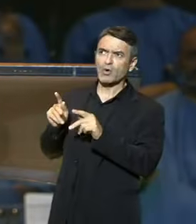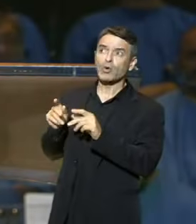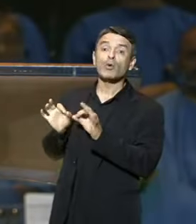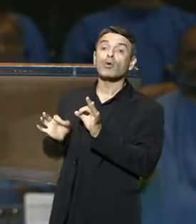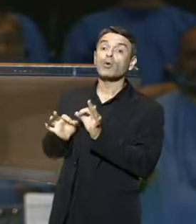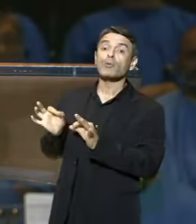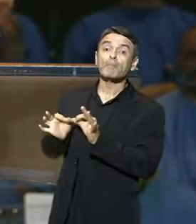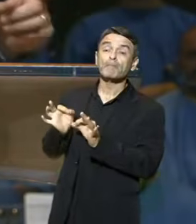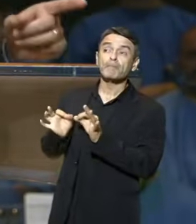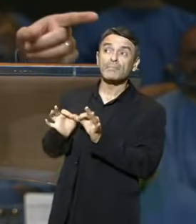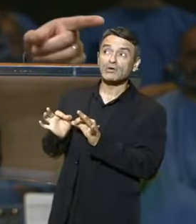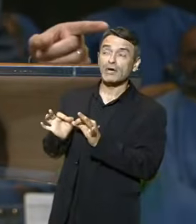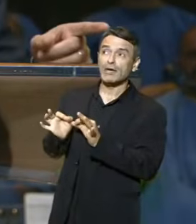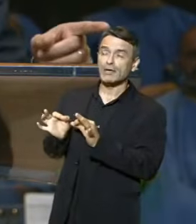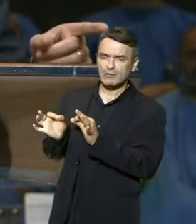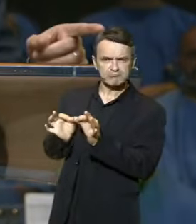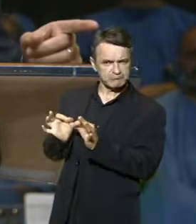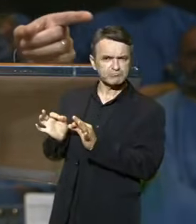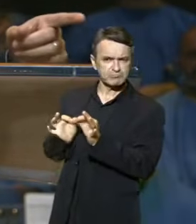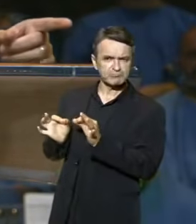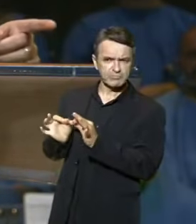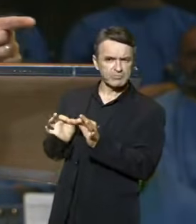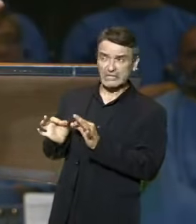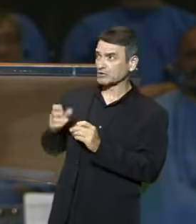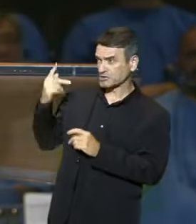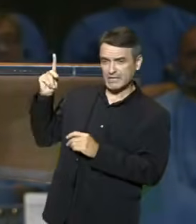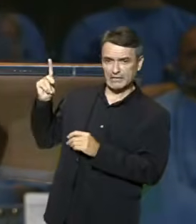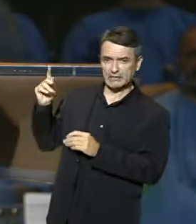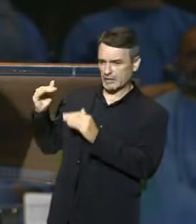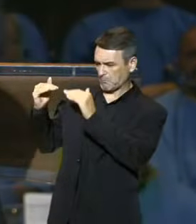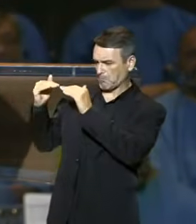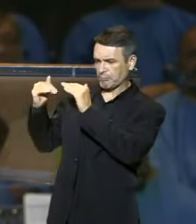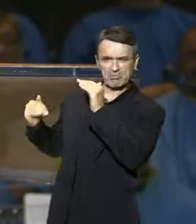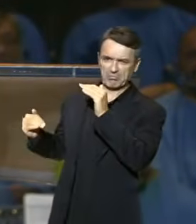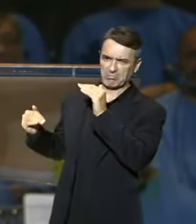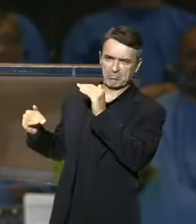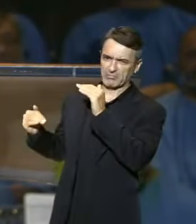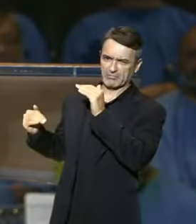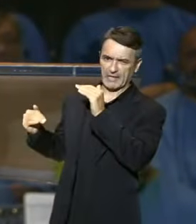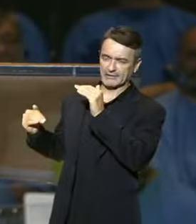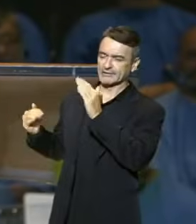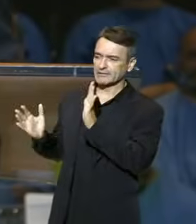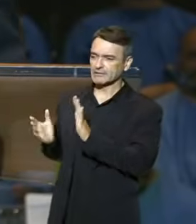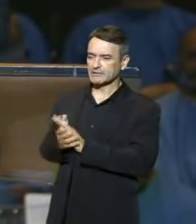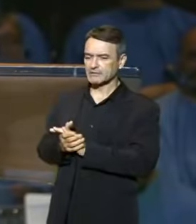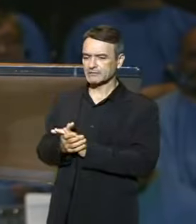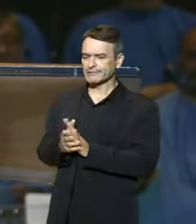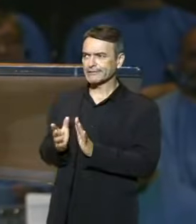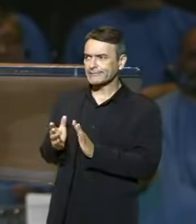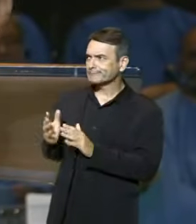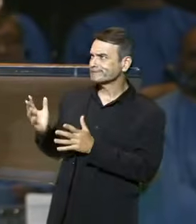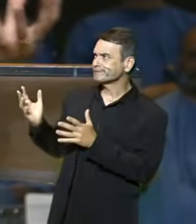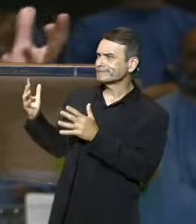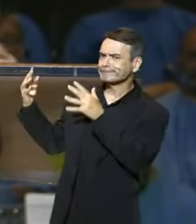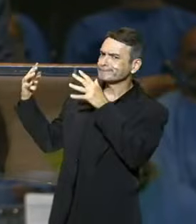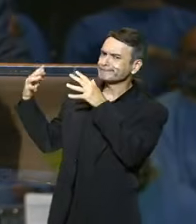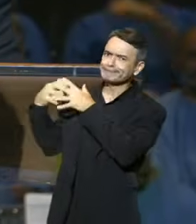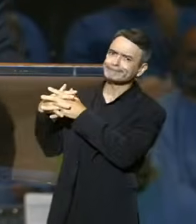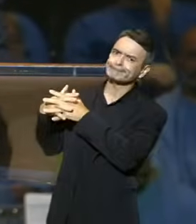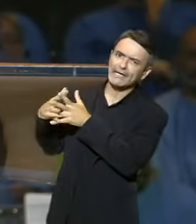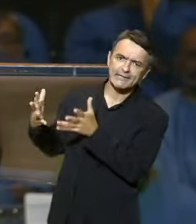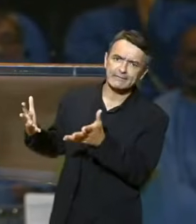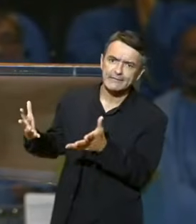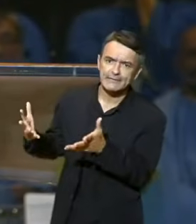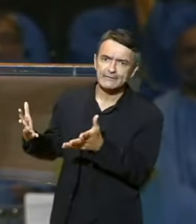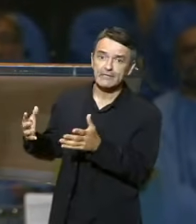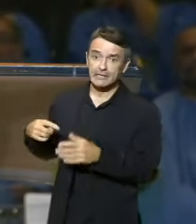com que a gente murmure, vão atrapalhando o nosso relacionamento com Deus Todo-Poderoso e vão afetando quem está em volta